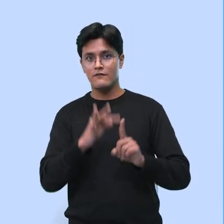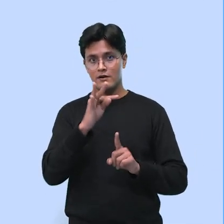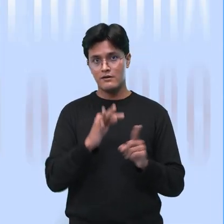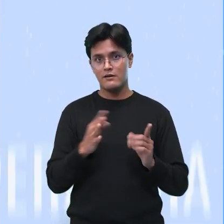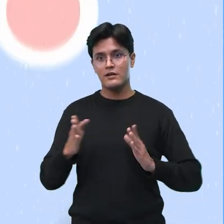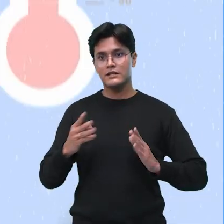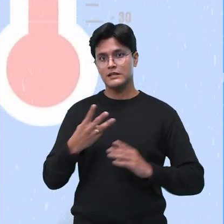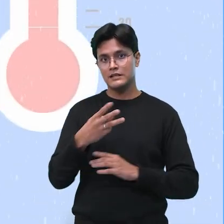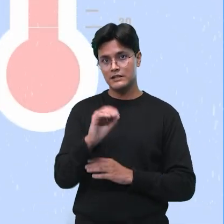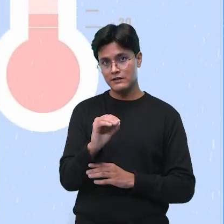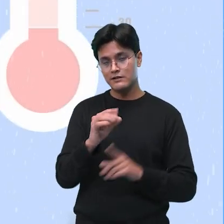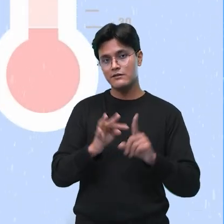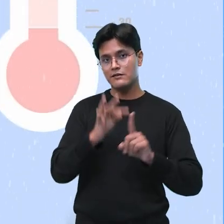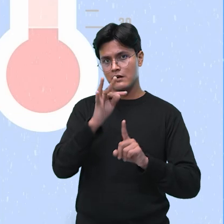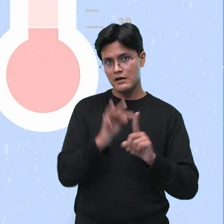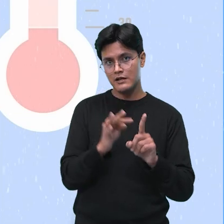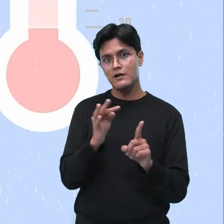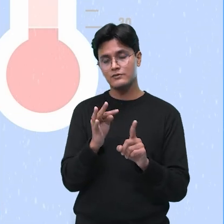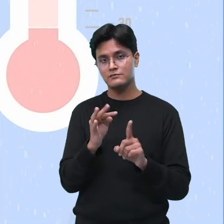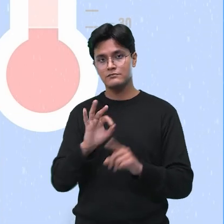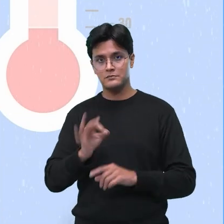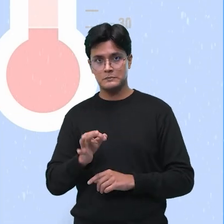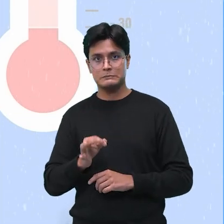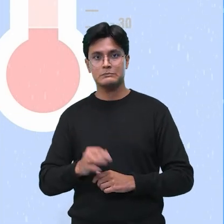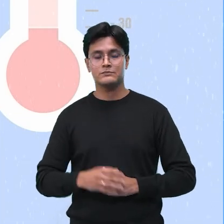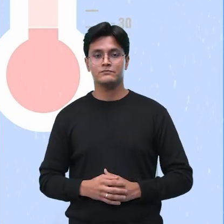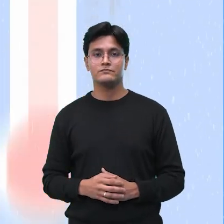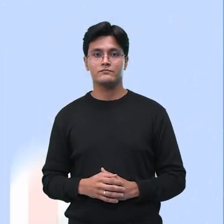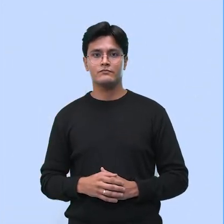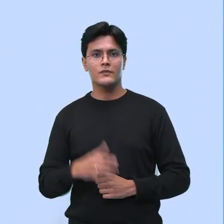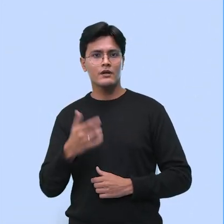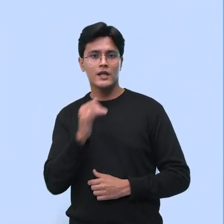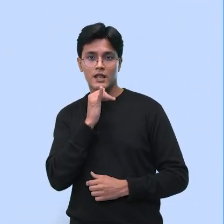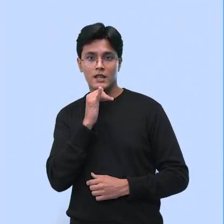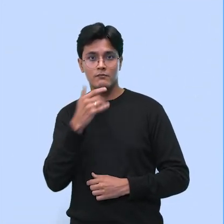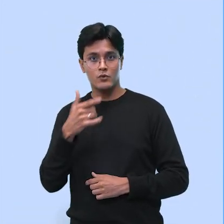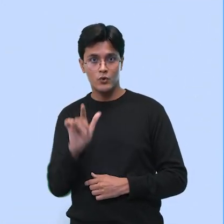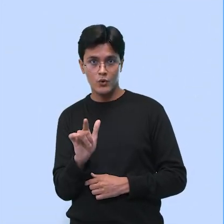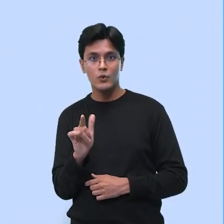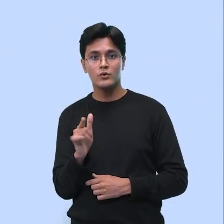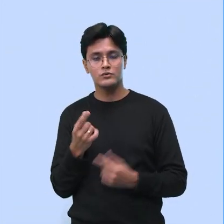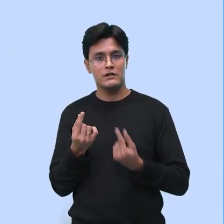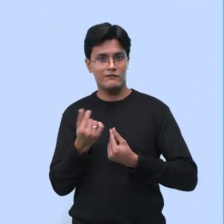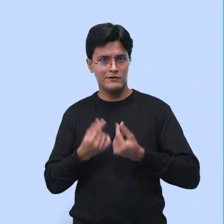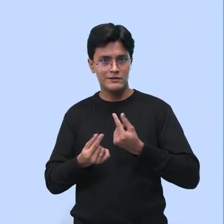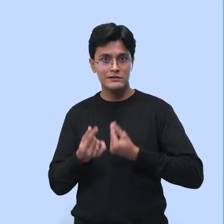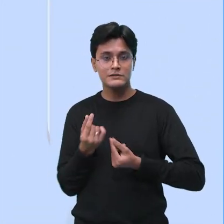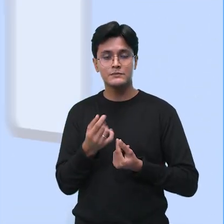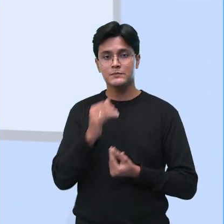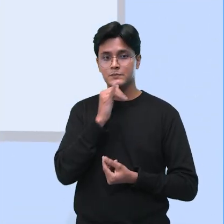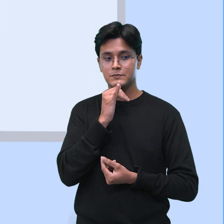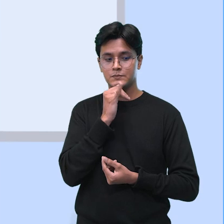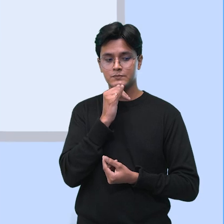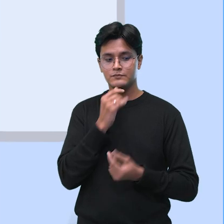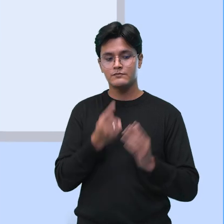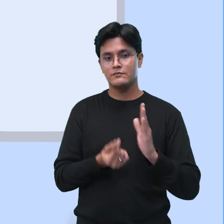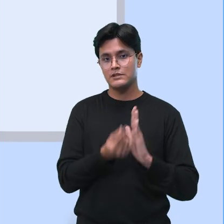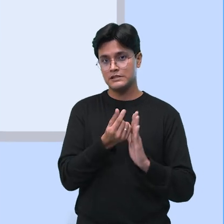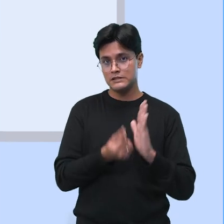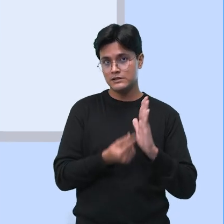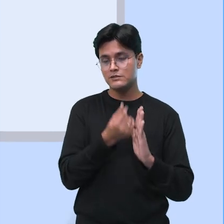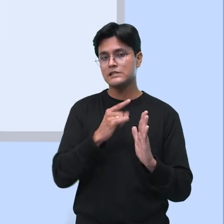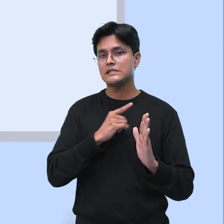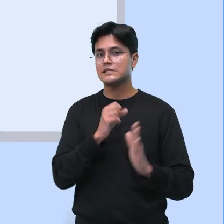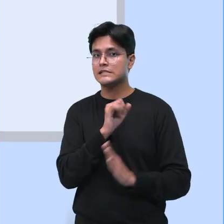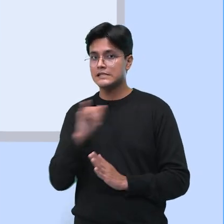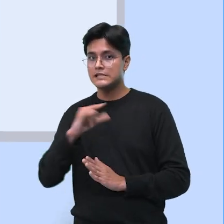negativos. Que frio, hein? Outro exemplo é nas finanças. Suponha que você tenha R$50 em